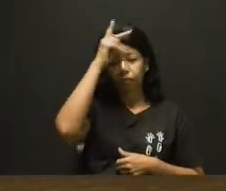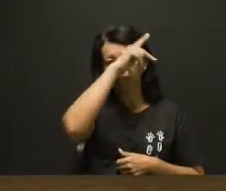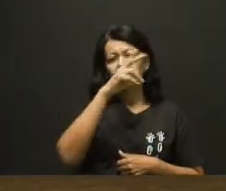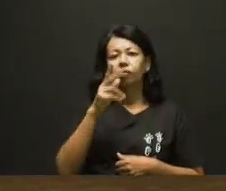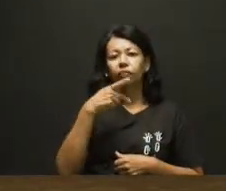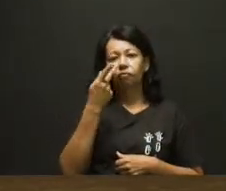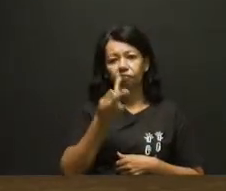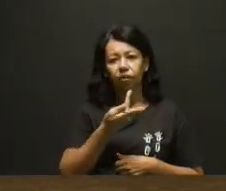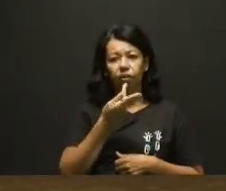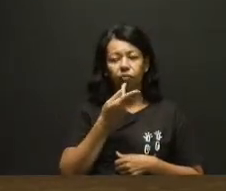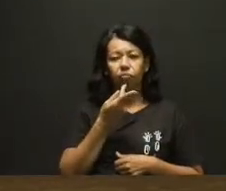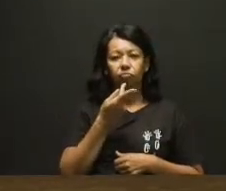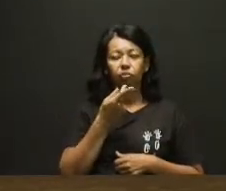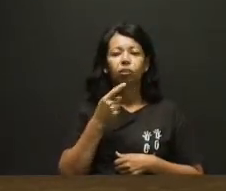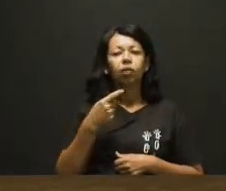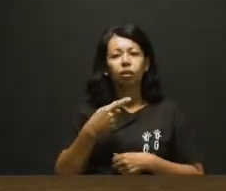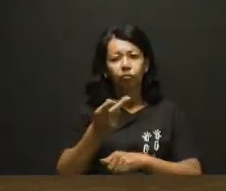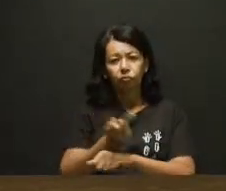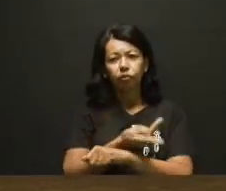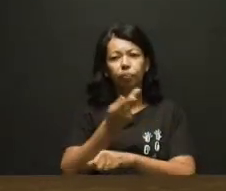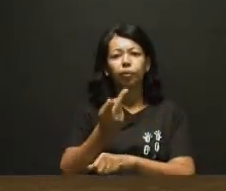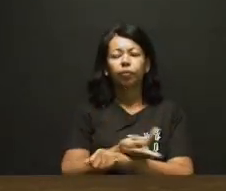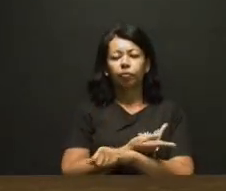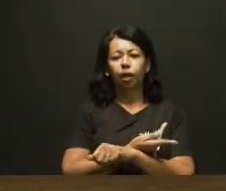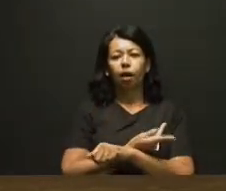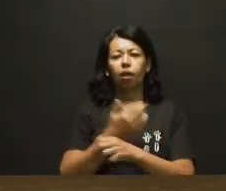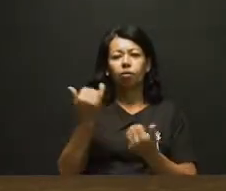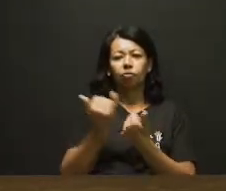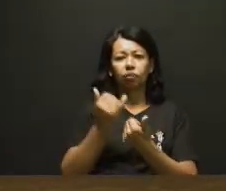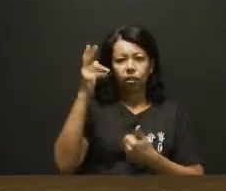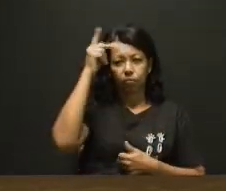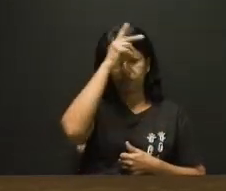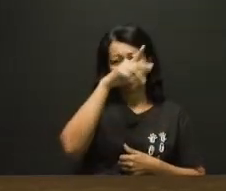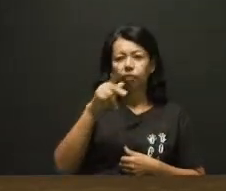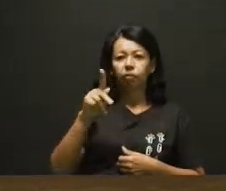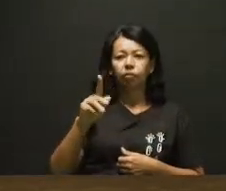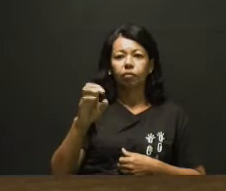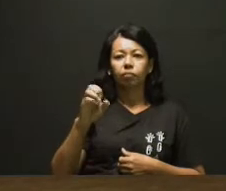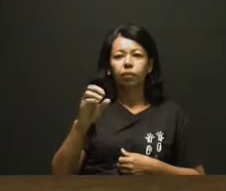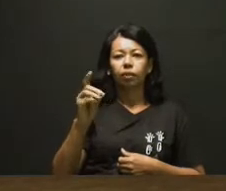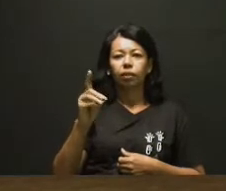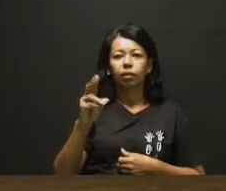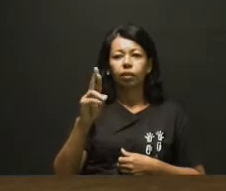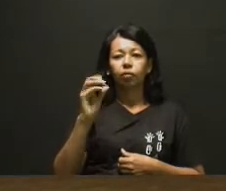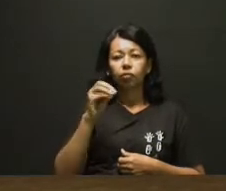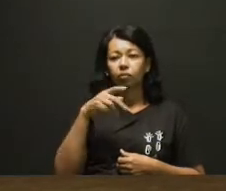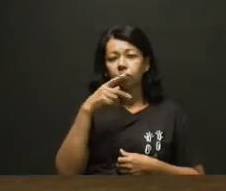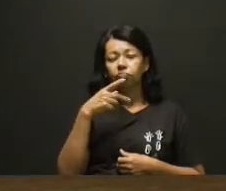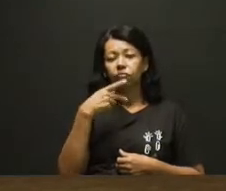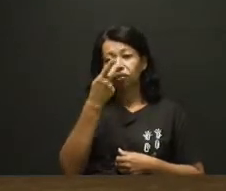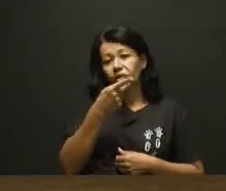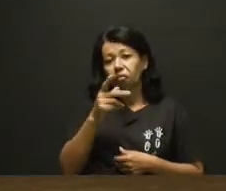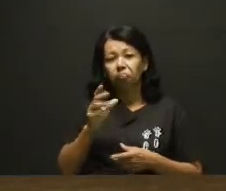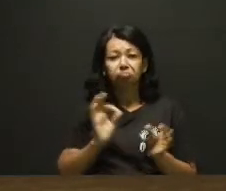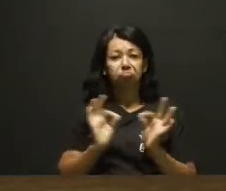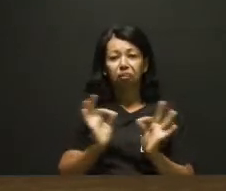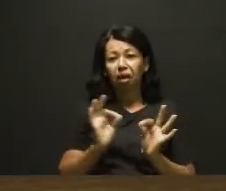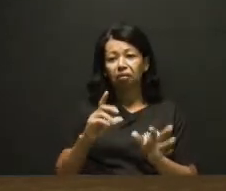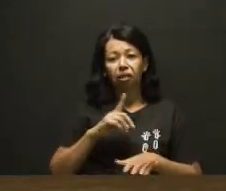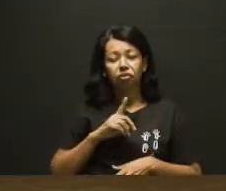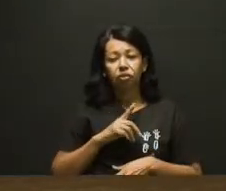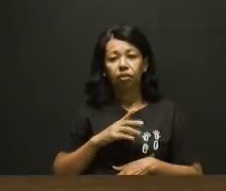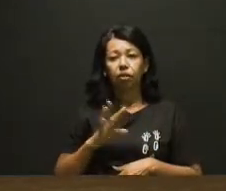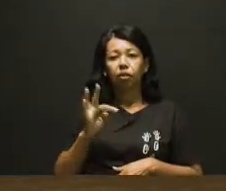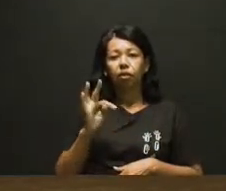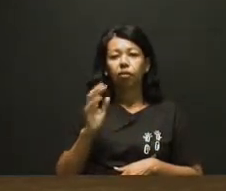porque eu eu fui procurar a gente eu fui senhor vice prefeito pedro e só falou que não tinha nada e adotar a dona tatiane falou pra mim